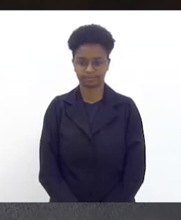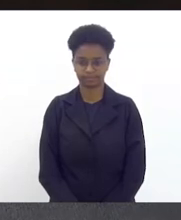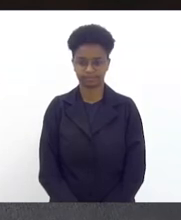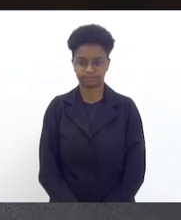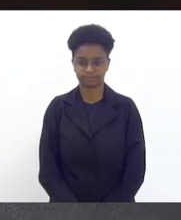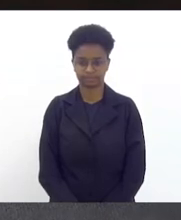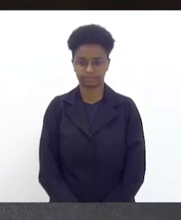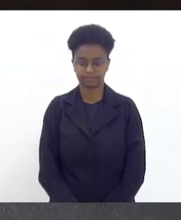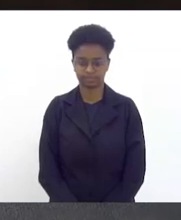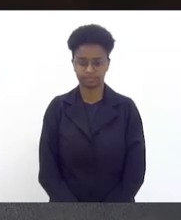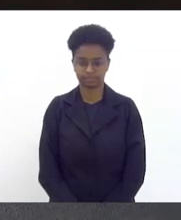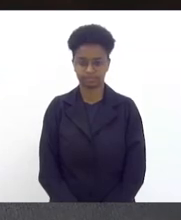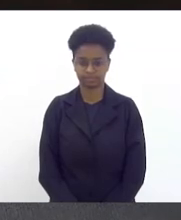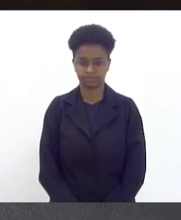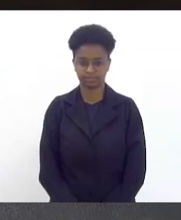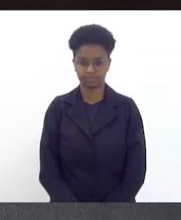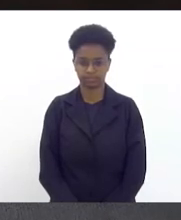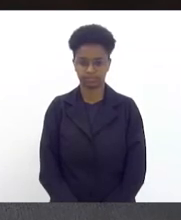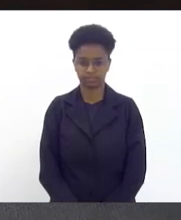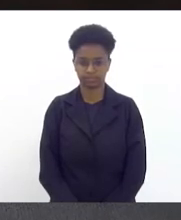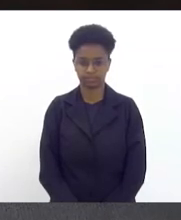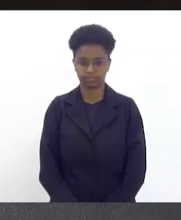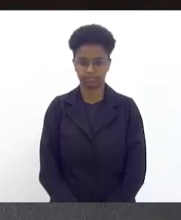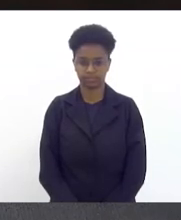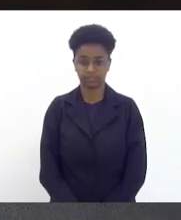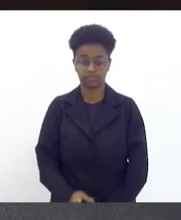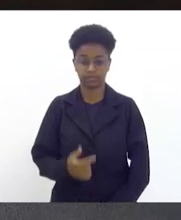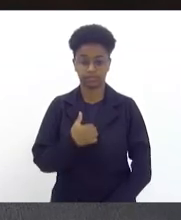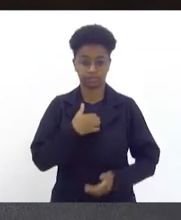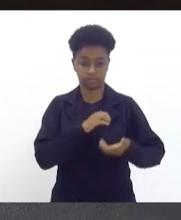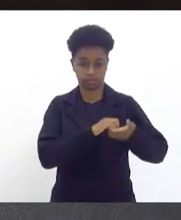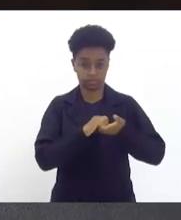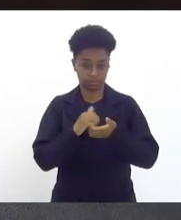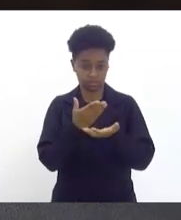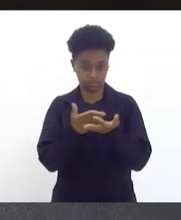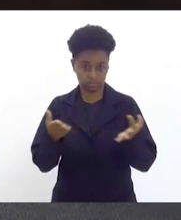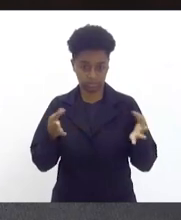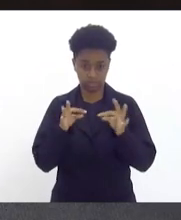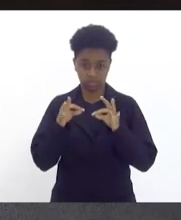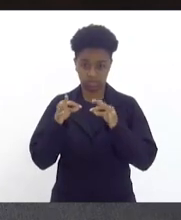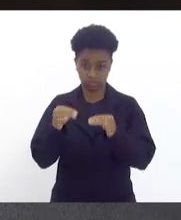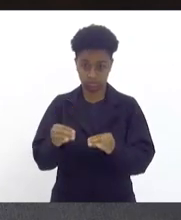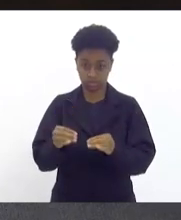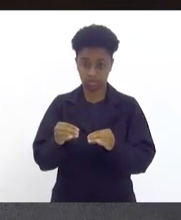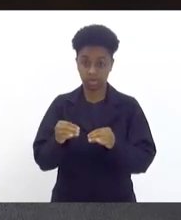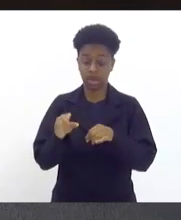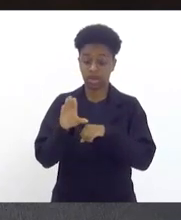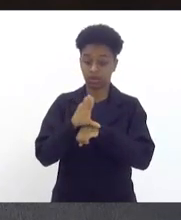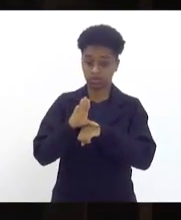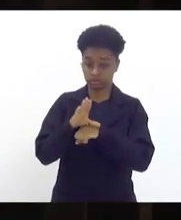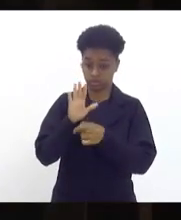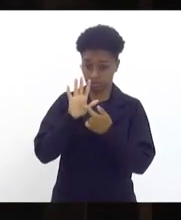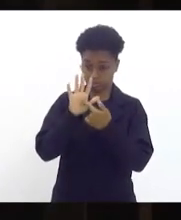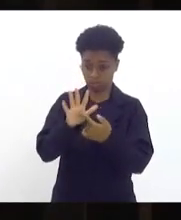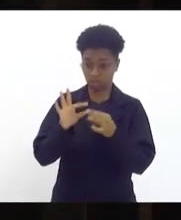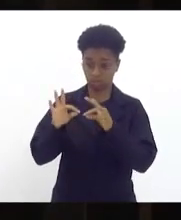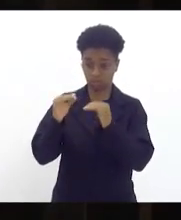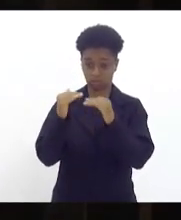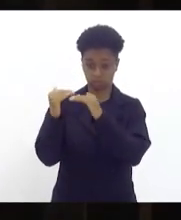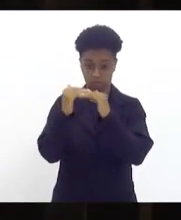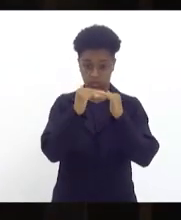em cumprimento a todos eu invoco a constituição todos são iguais perante a lei